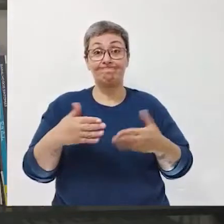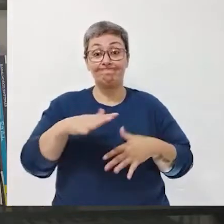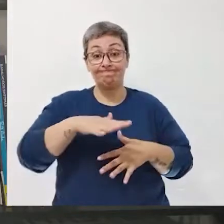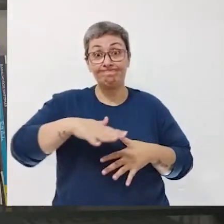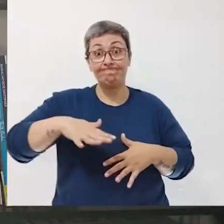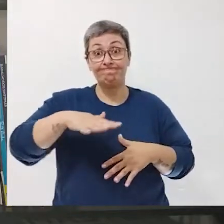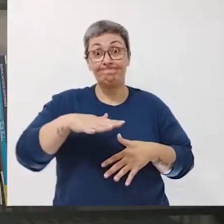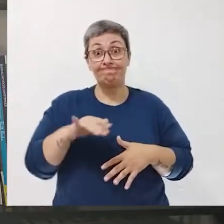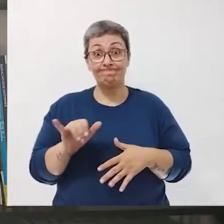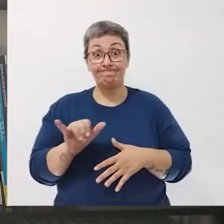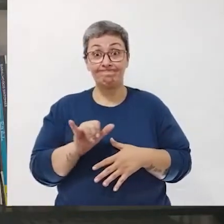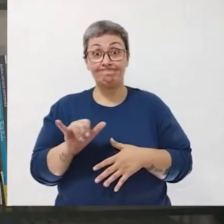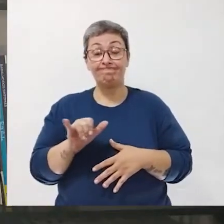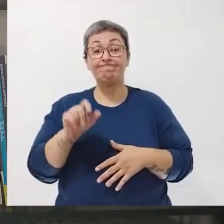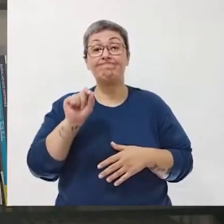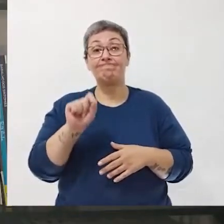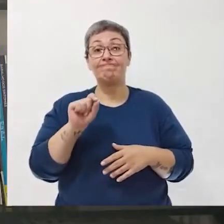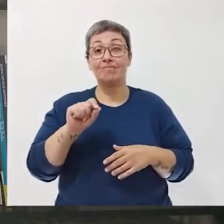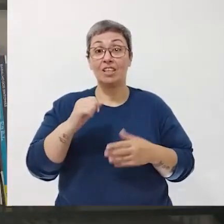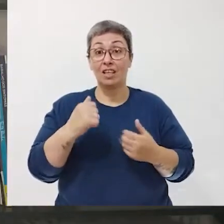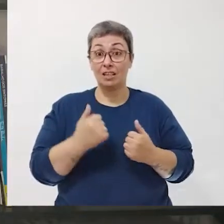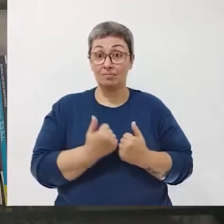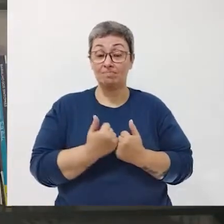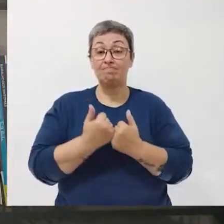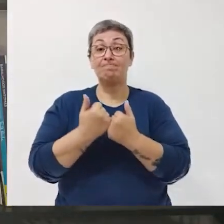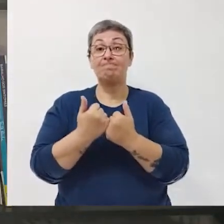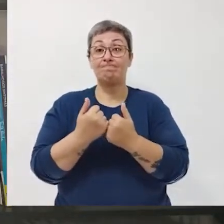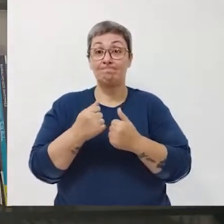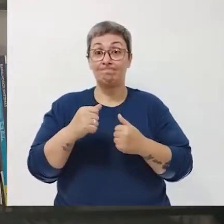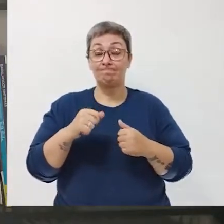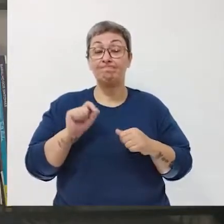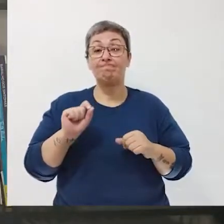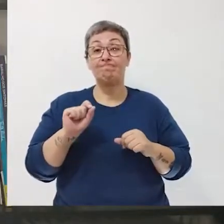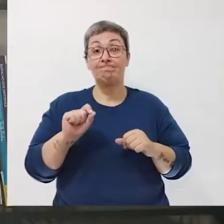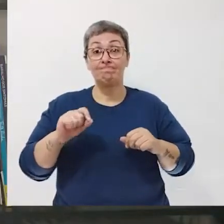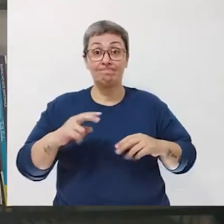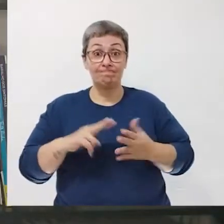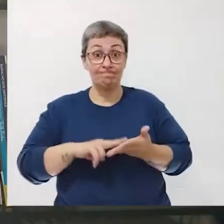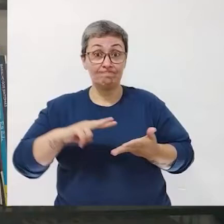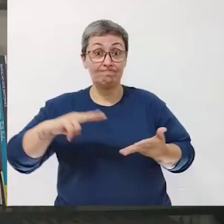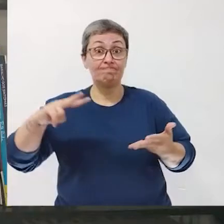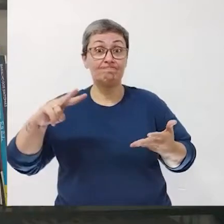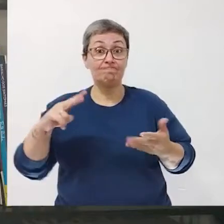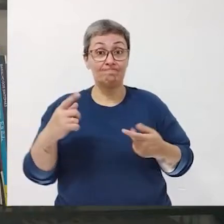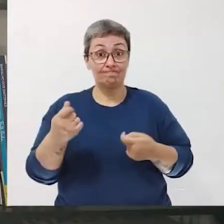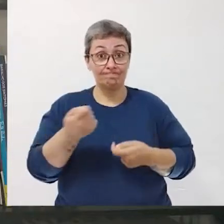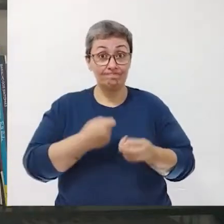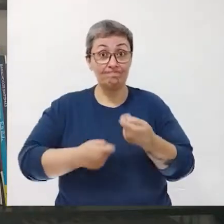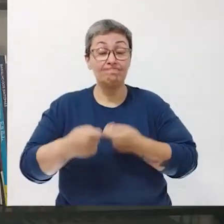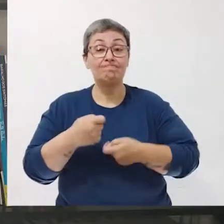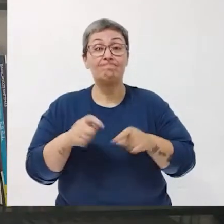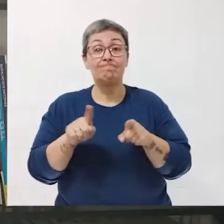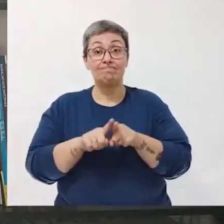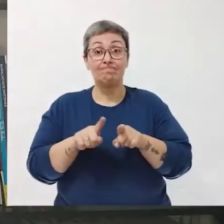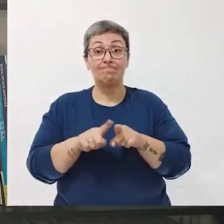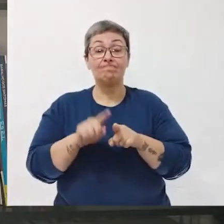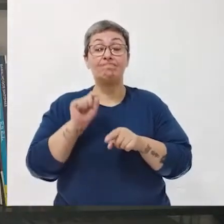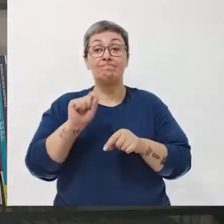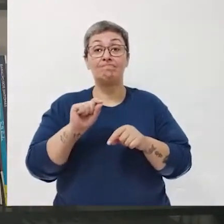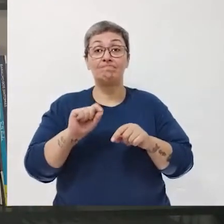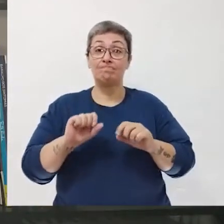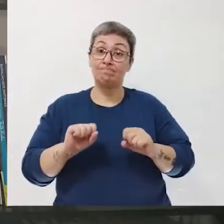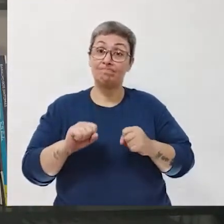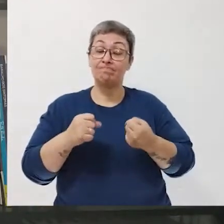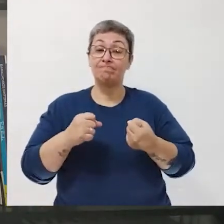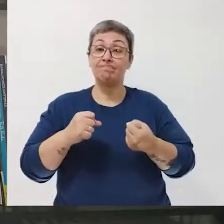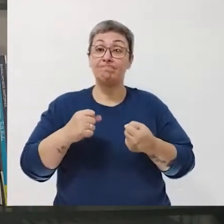da energia é ser sustentável, uma vez que, além das vantagens econômicas, tem também a questão do combate